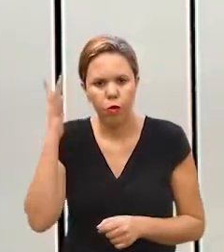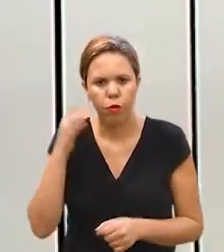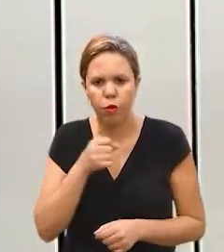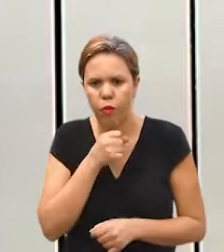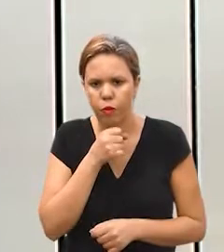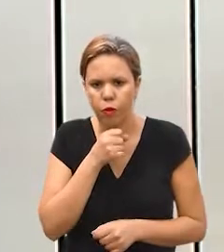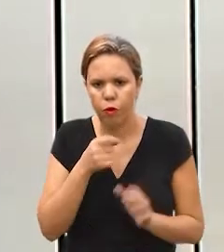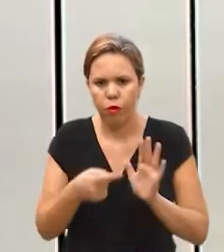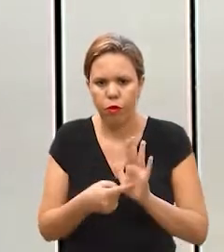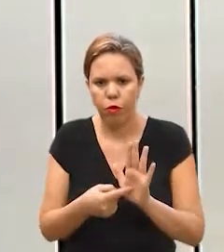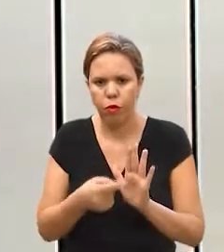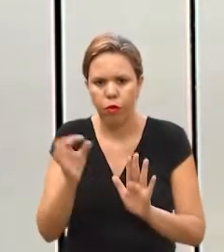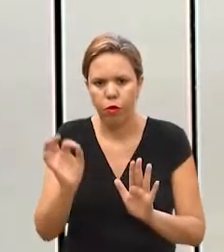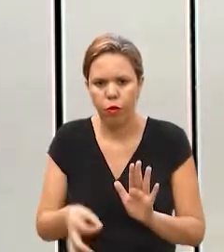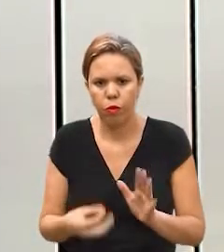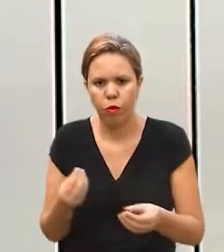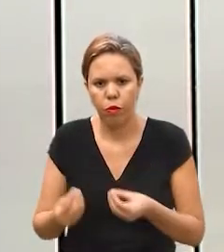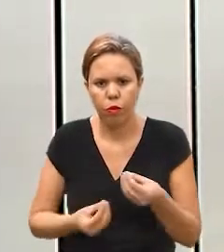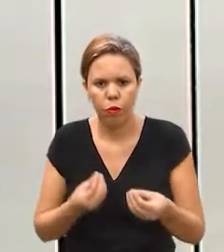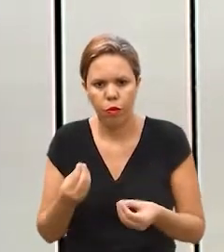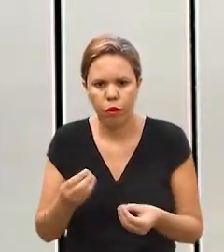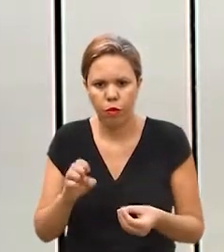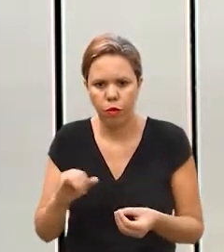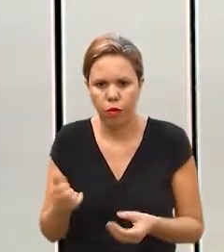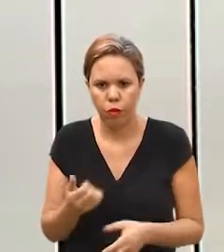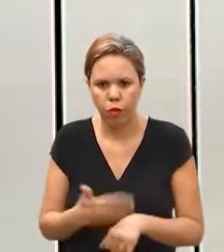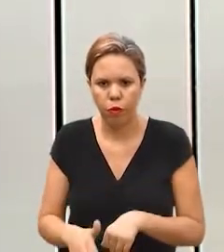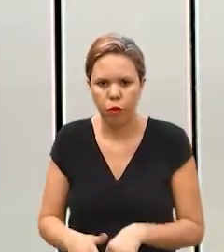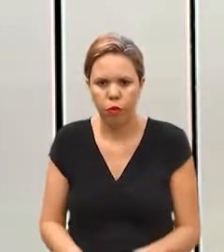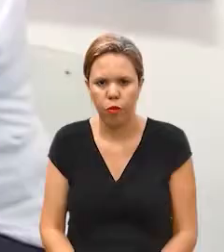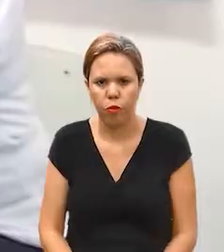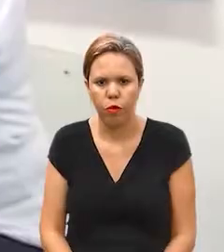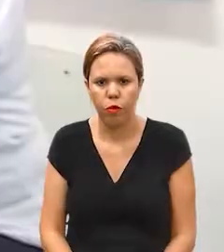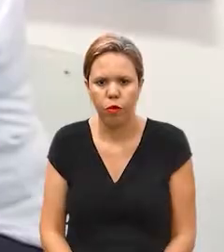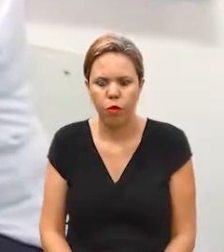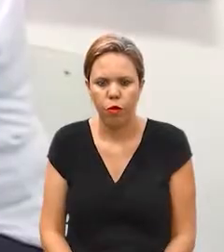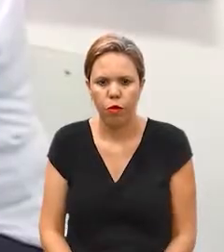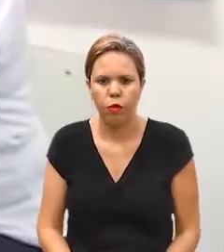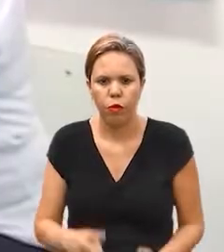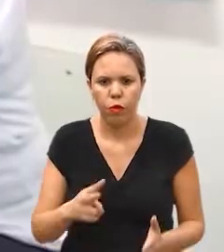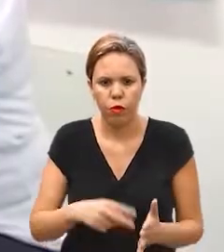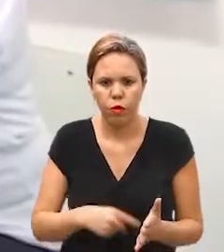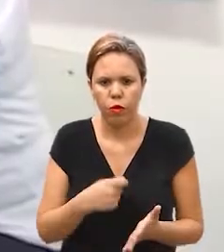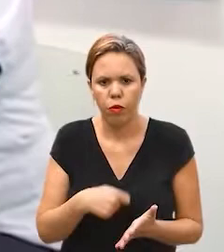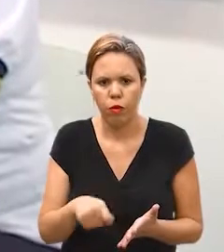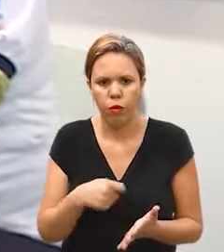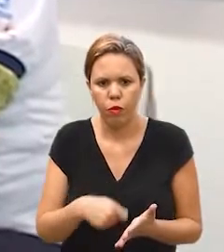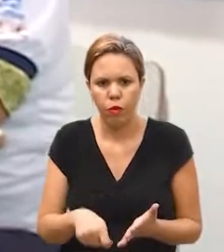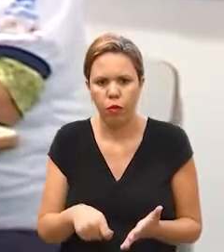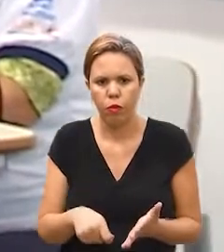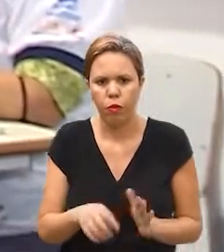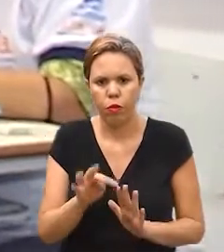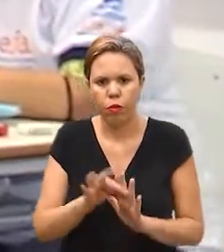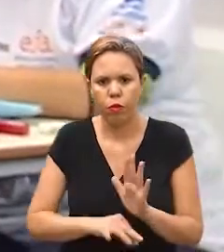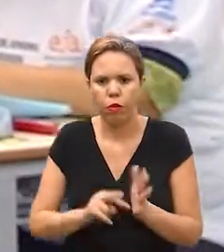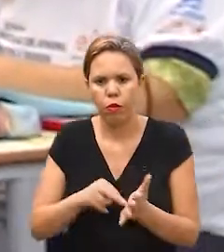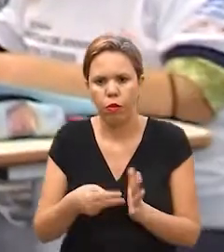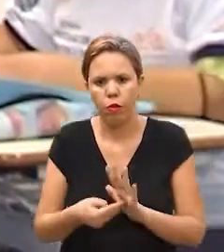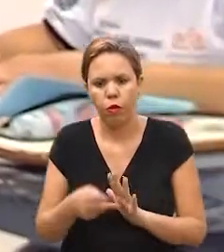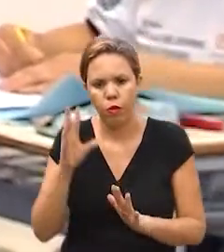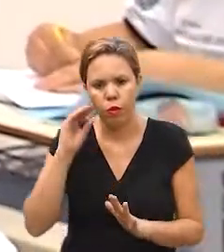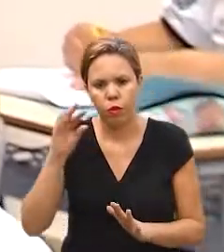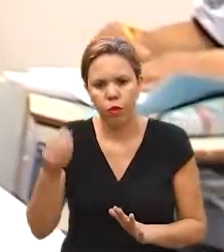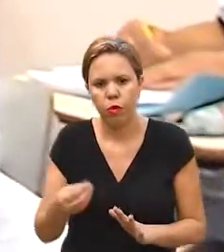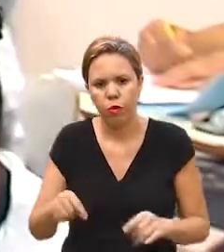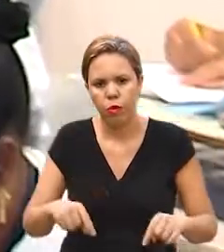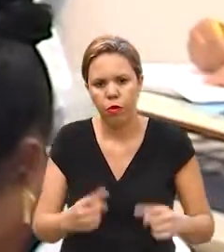fez e mostra certinho como é o EJA na prática. Vamos ver. Ler, escrever, interpretar um texto é um